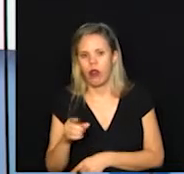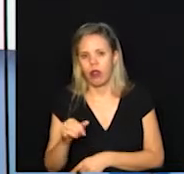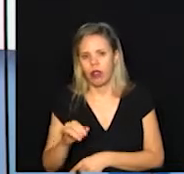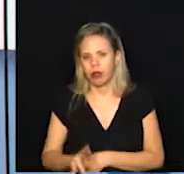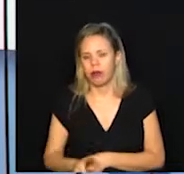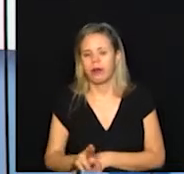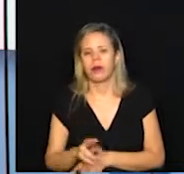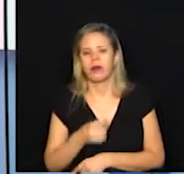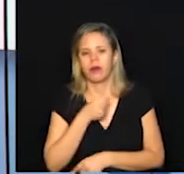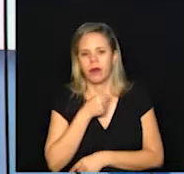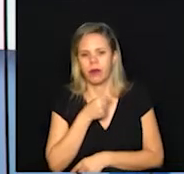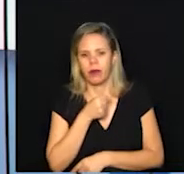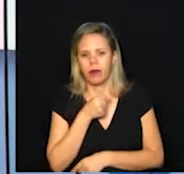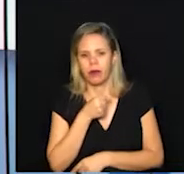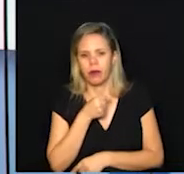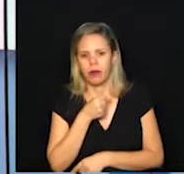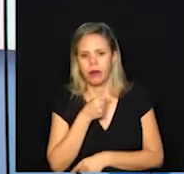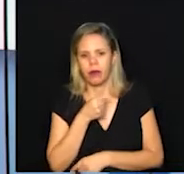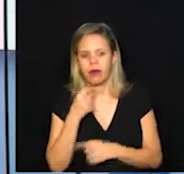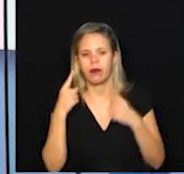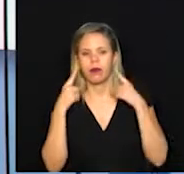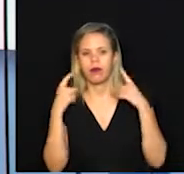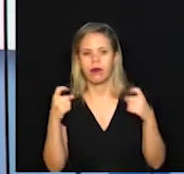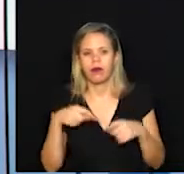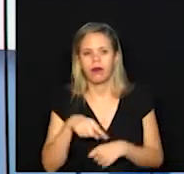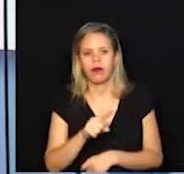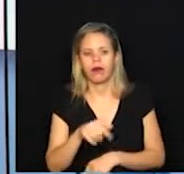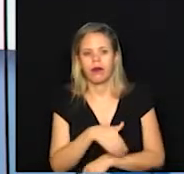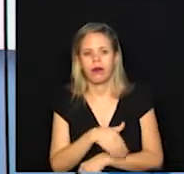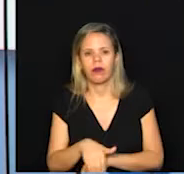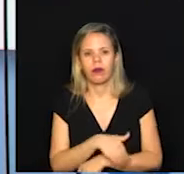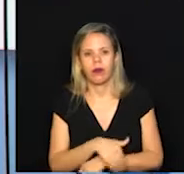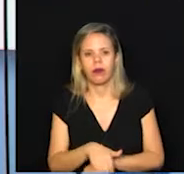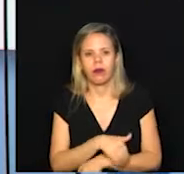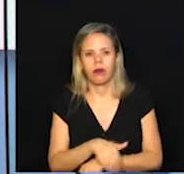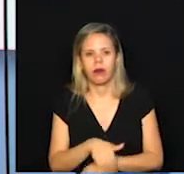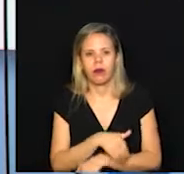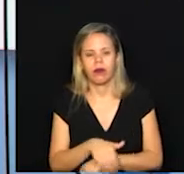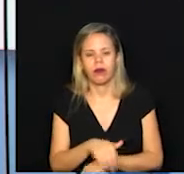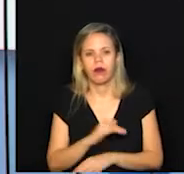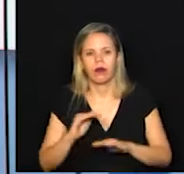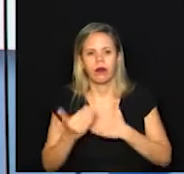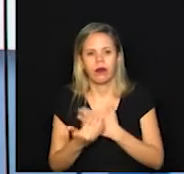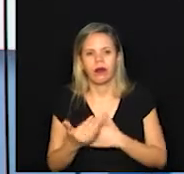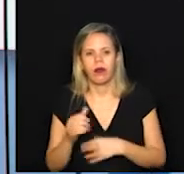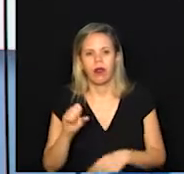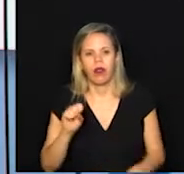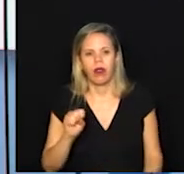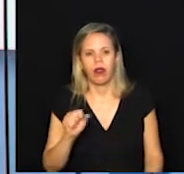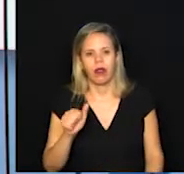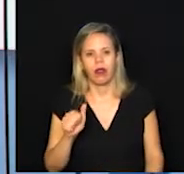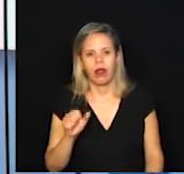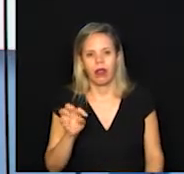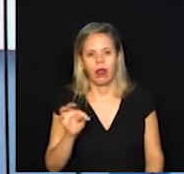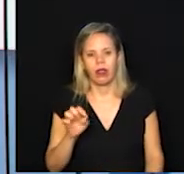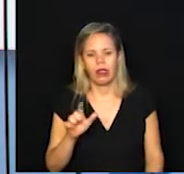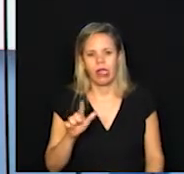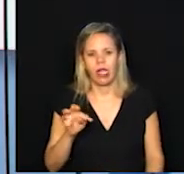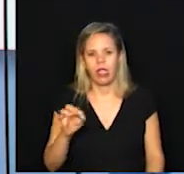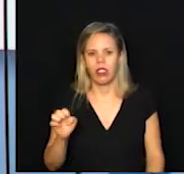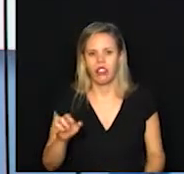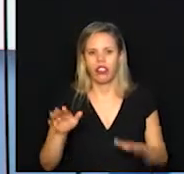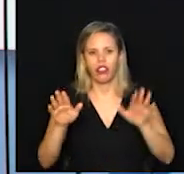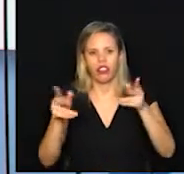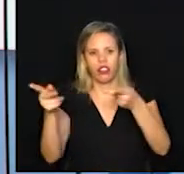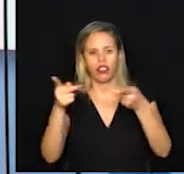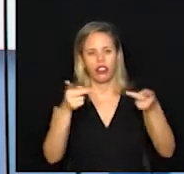pegou o microfone, uma caixa de som, foi para as ruas lá do bairro Satélite Íris e convocou os